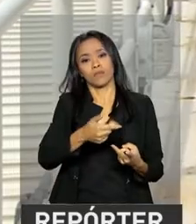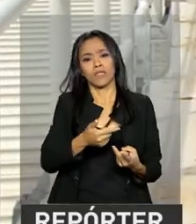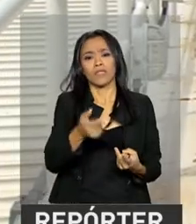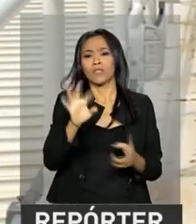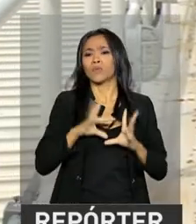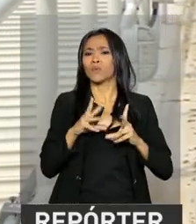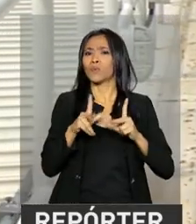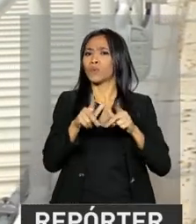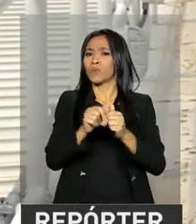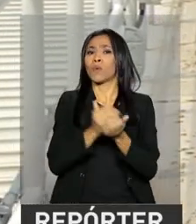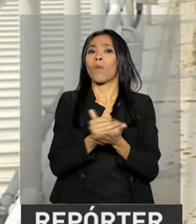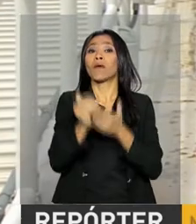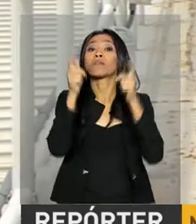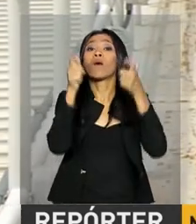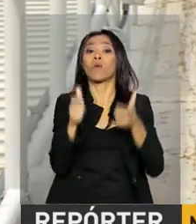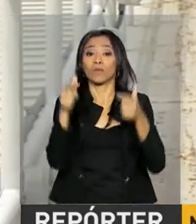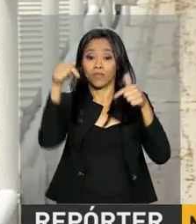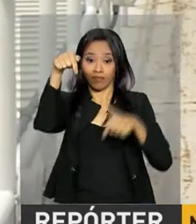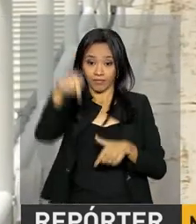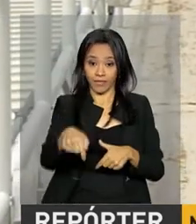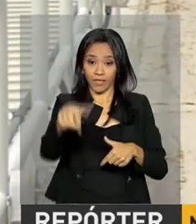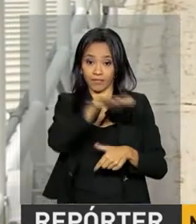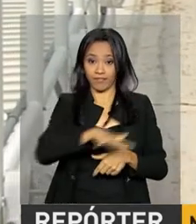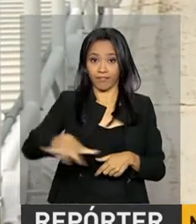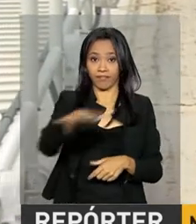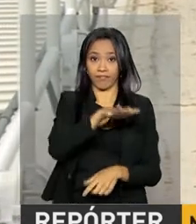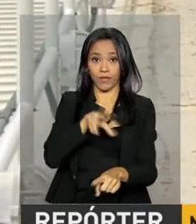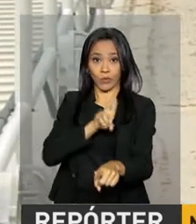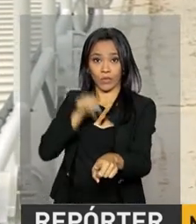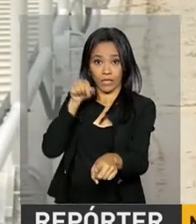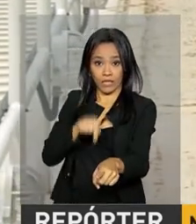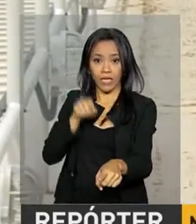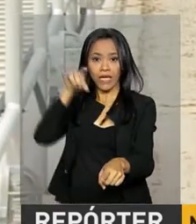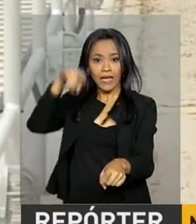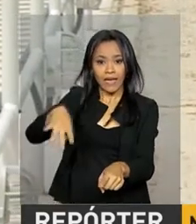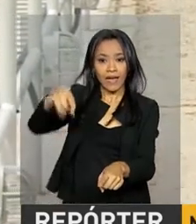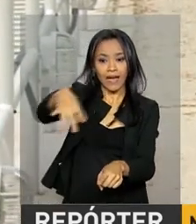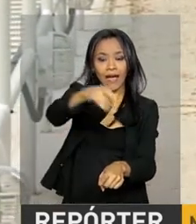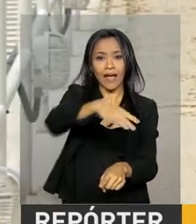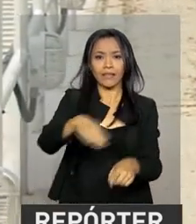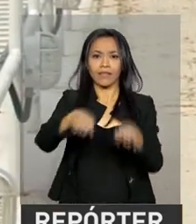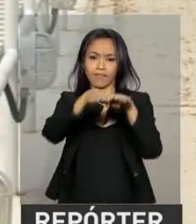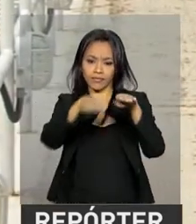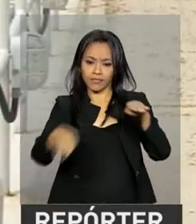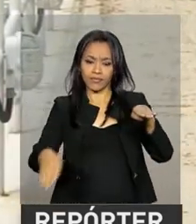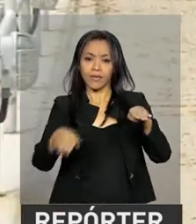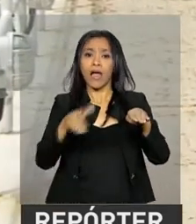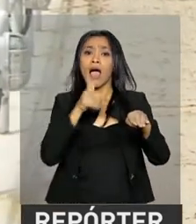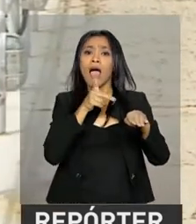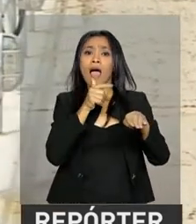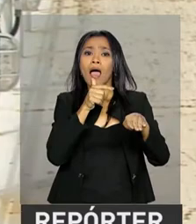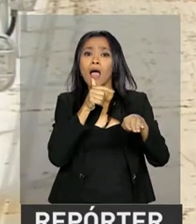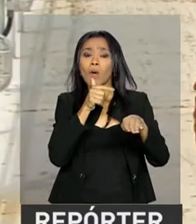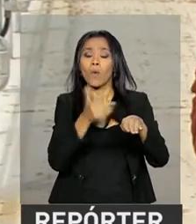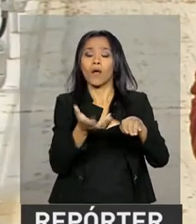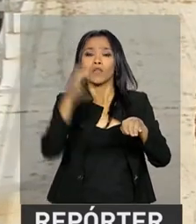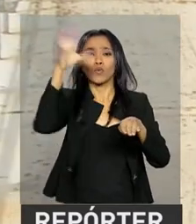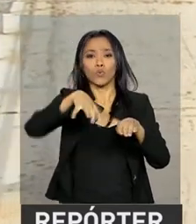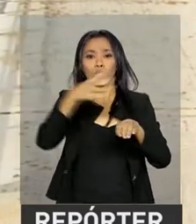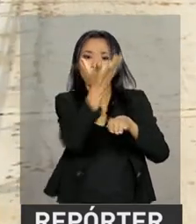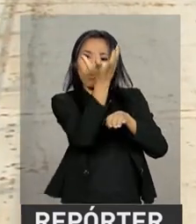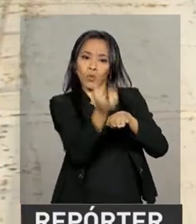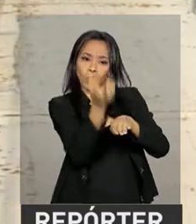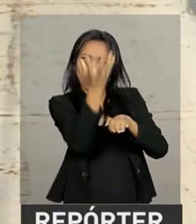Tudo começa aqui, nessa cobertura. Cada telhado desse tem uma calha que coleta toda a água da chuva.